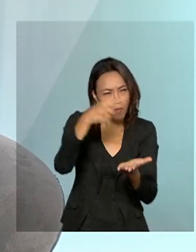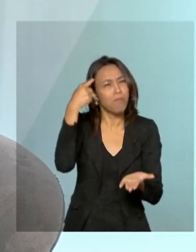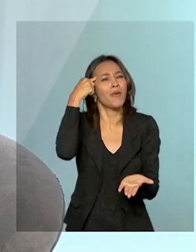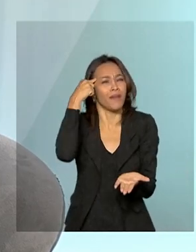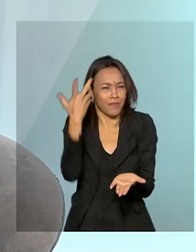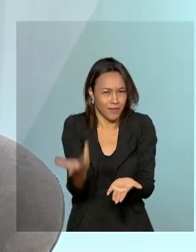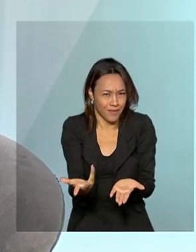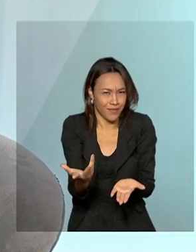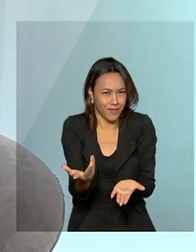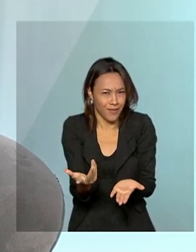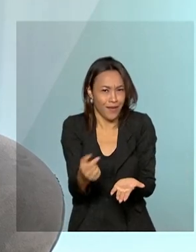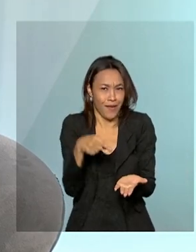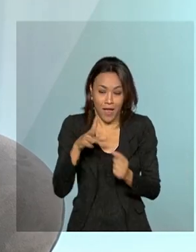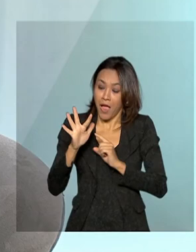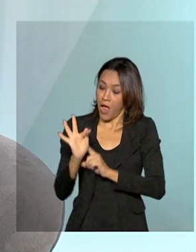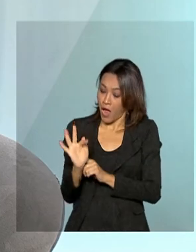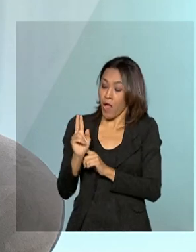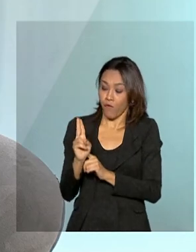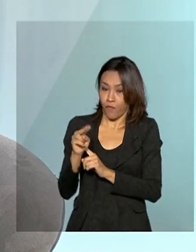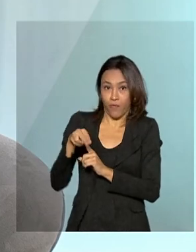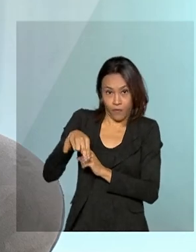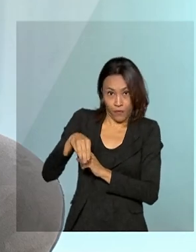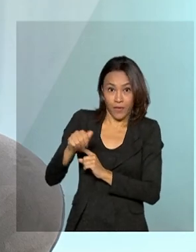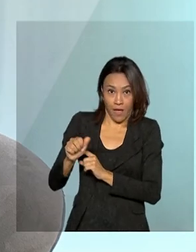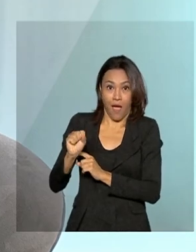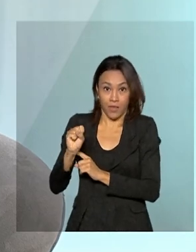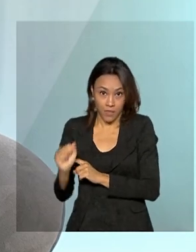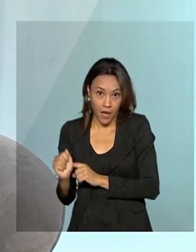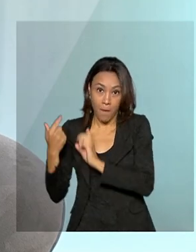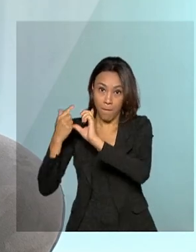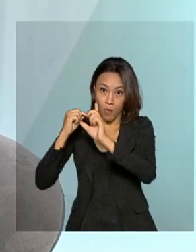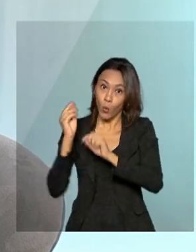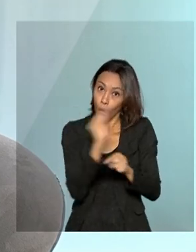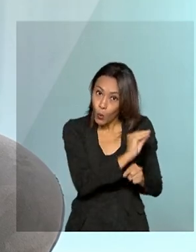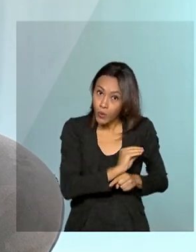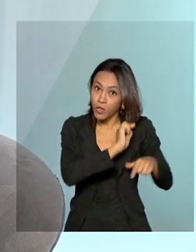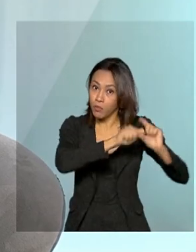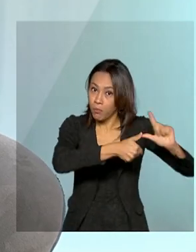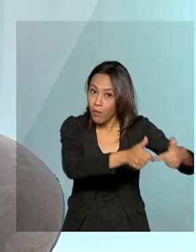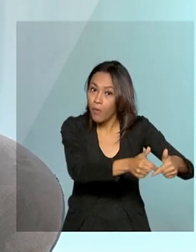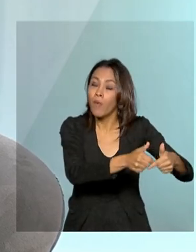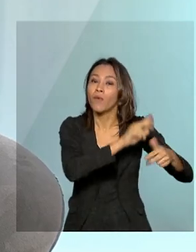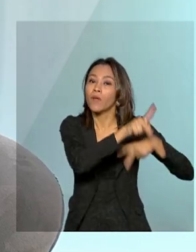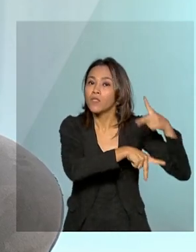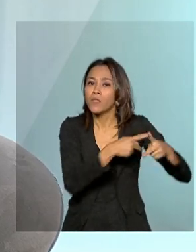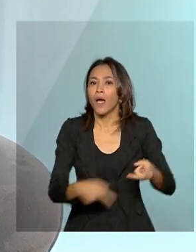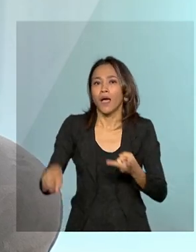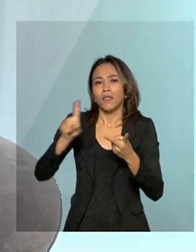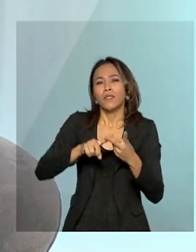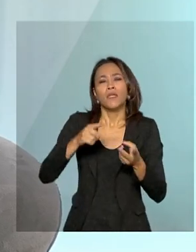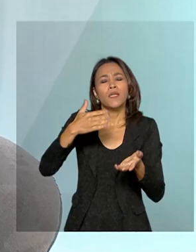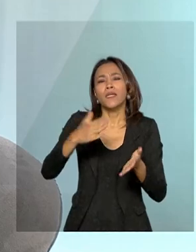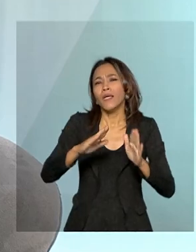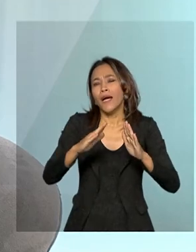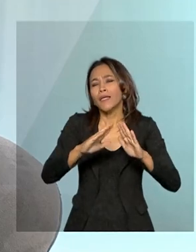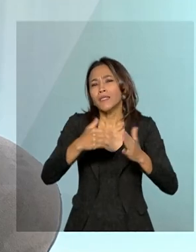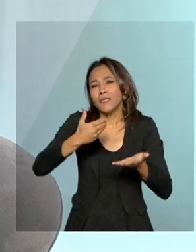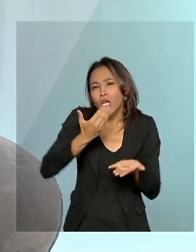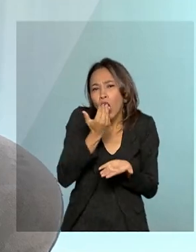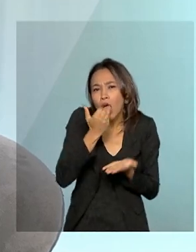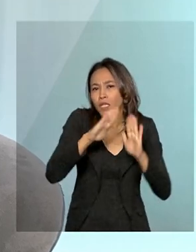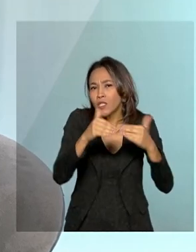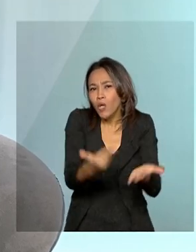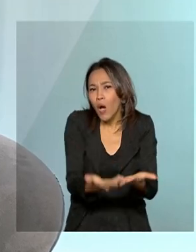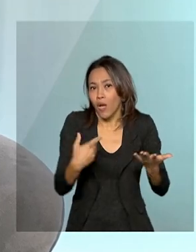imaginar? Sim, FUNASA cuida de povos tradicionais, a educação está lá. Como é que a gente vai fazer com a merenda escolar dos povos